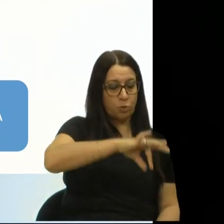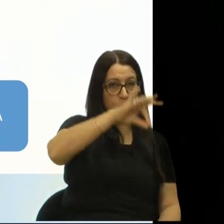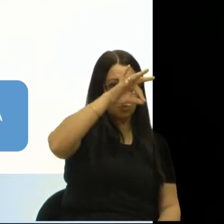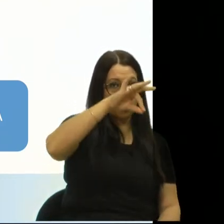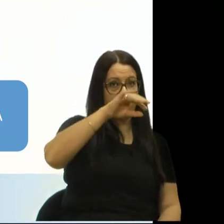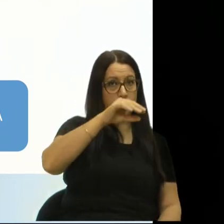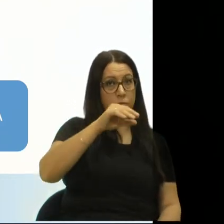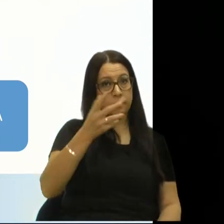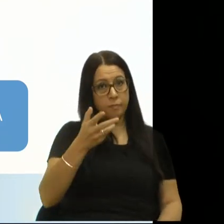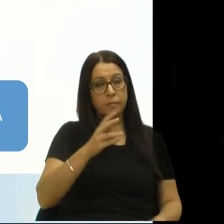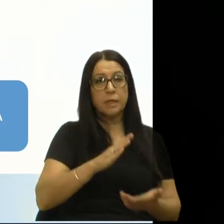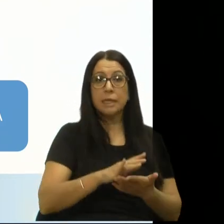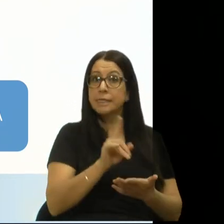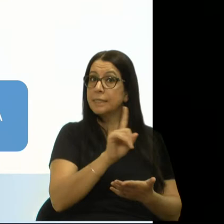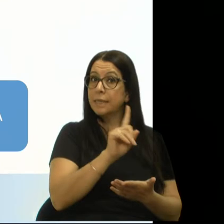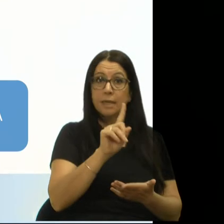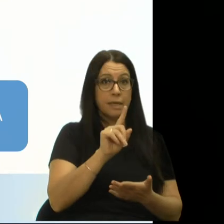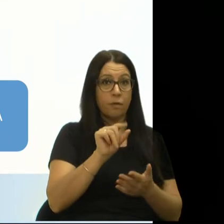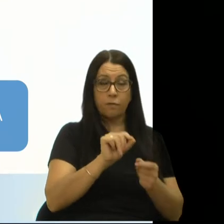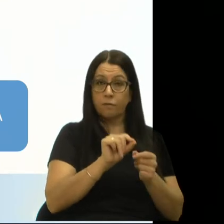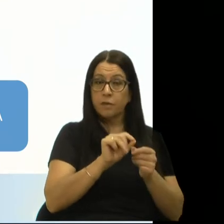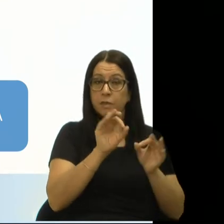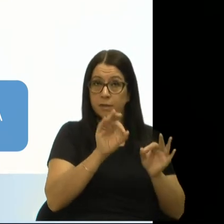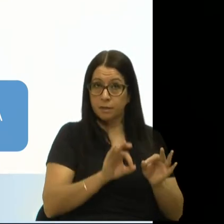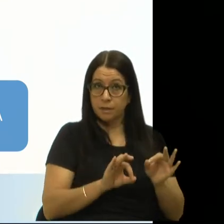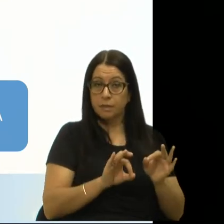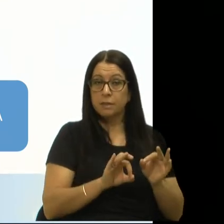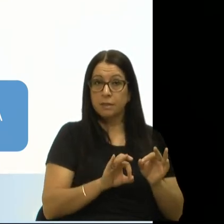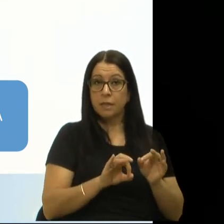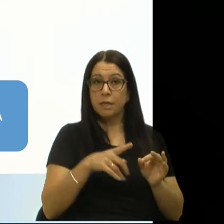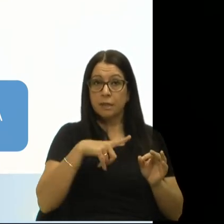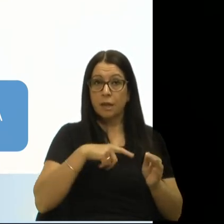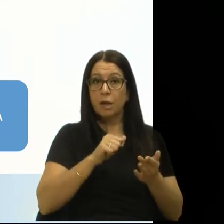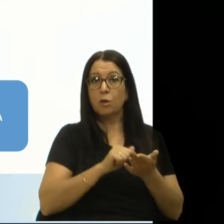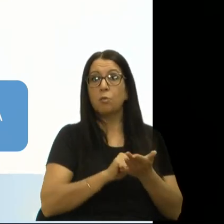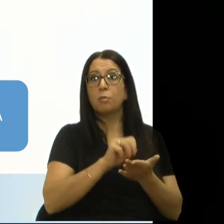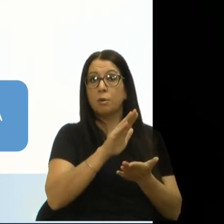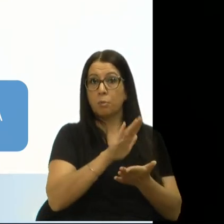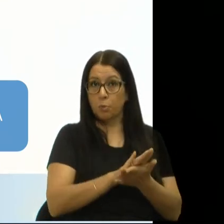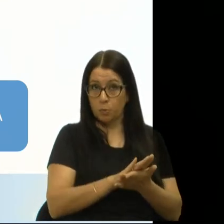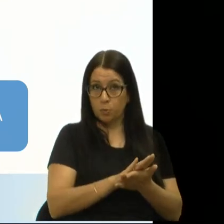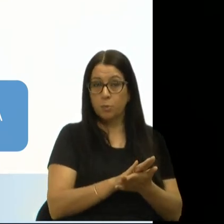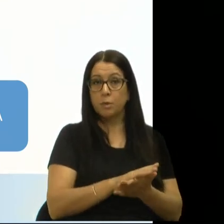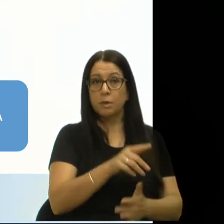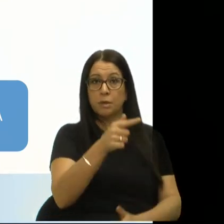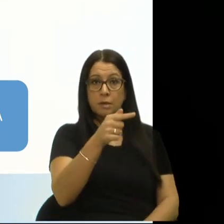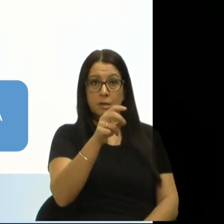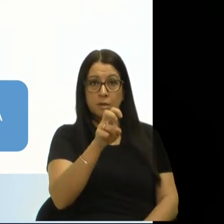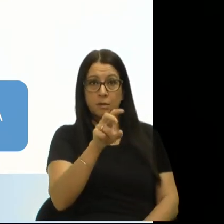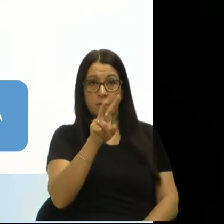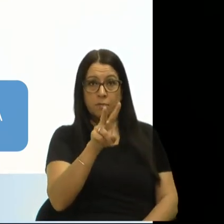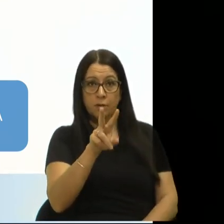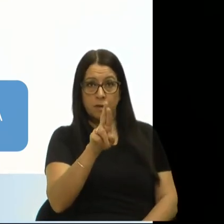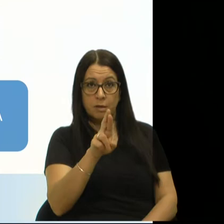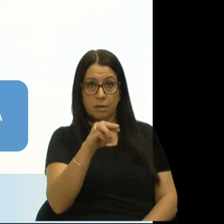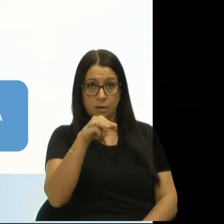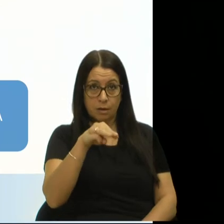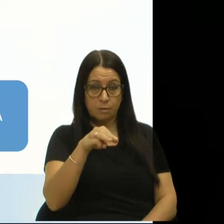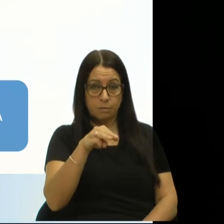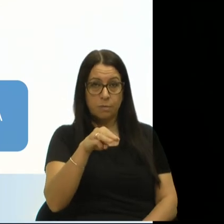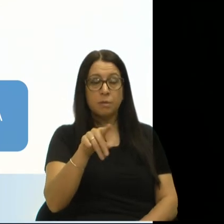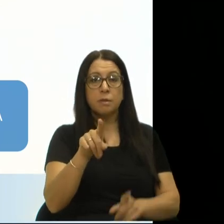acontecer primeiro. Se ele não cumprir a medida, ele recebe uma multa de 75 VRMs, que